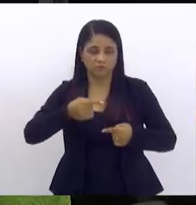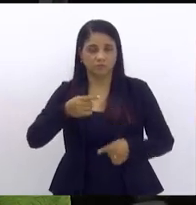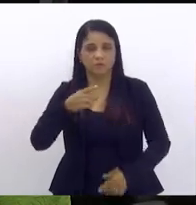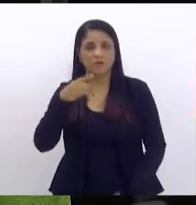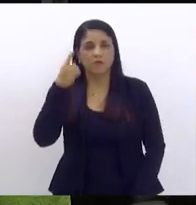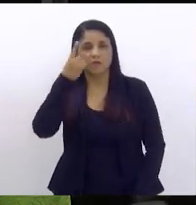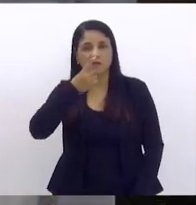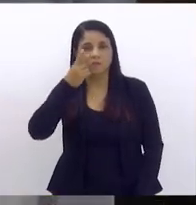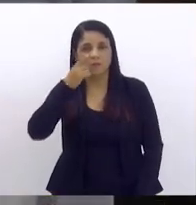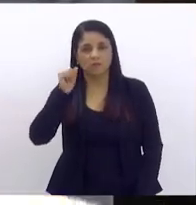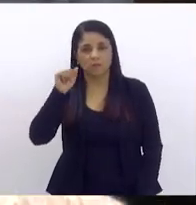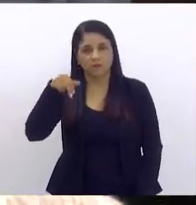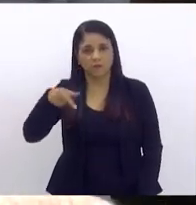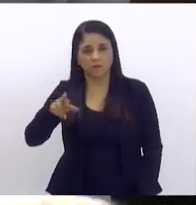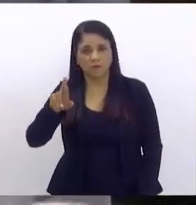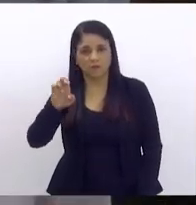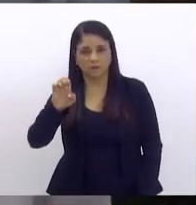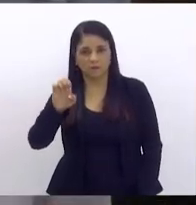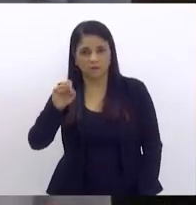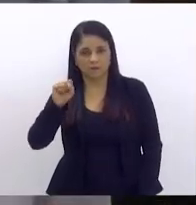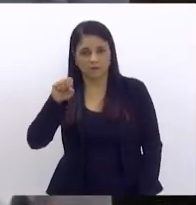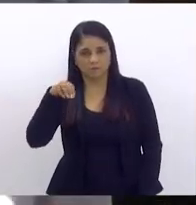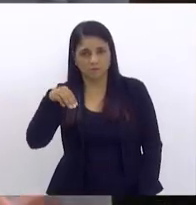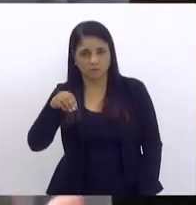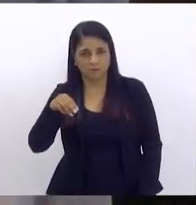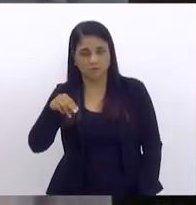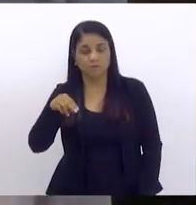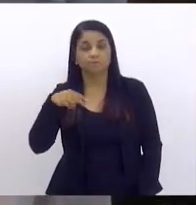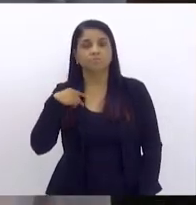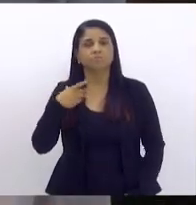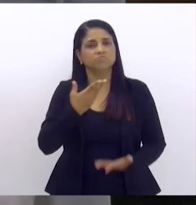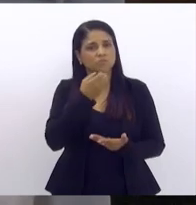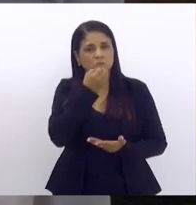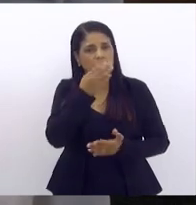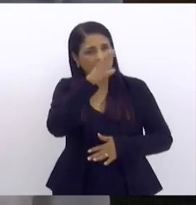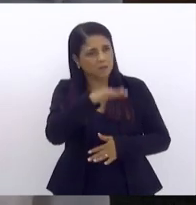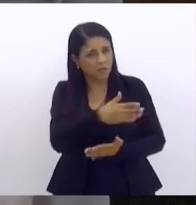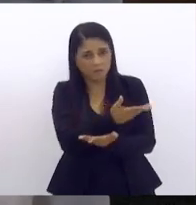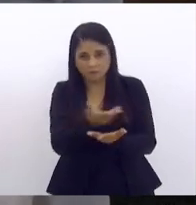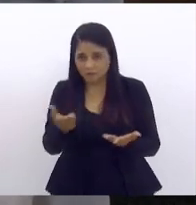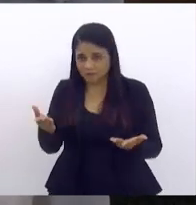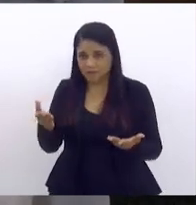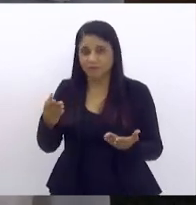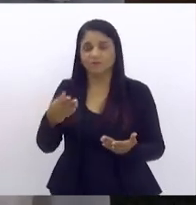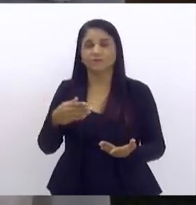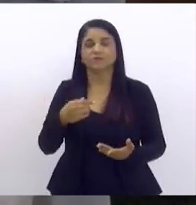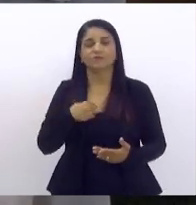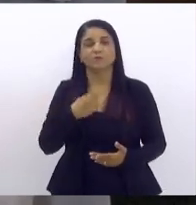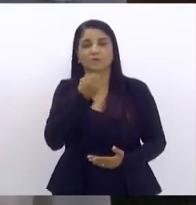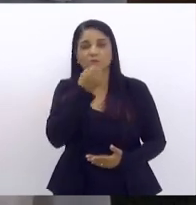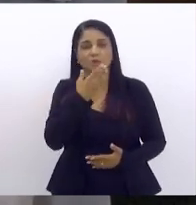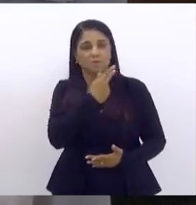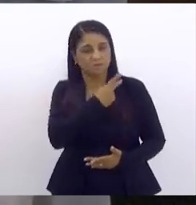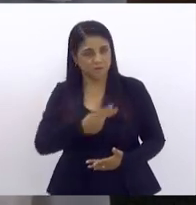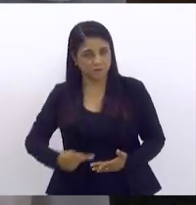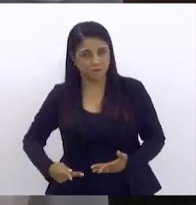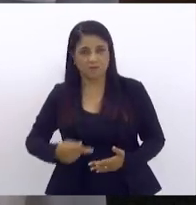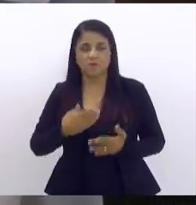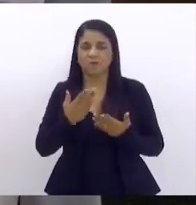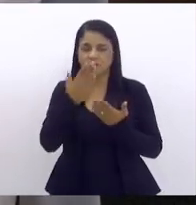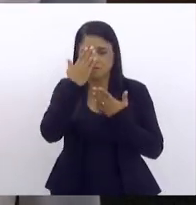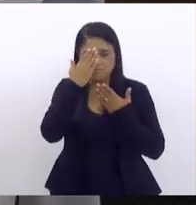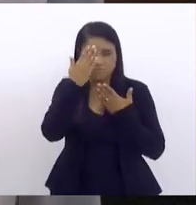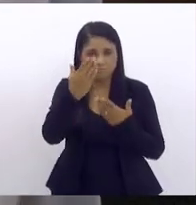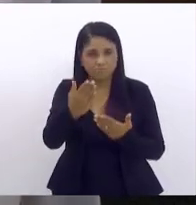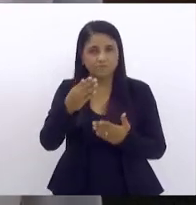Moraes. Presidente, boa tarde, boa tarde, boa tarde, caros colegas. Primeiro, eu quero aqui agradecer ao deputado